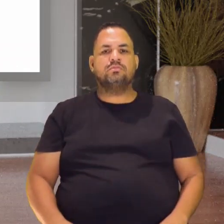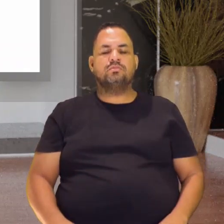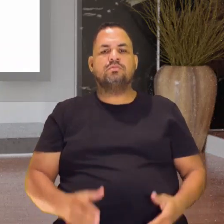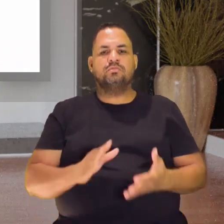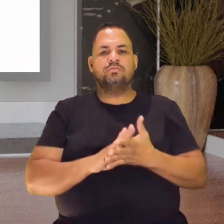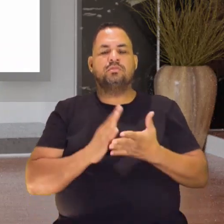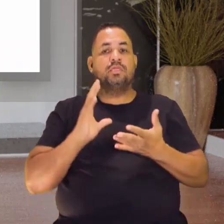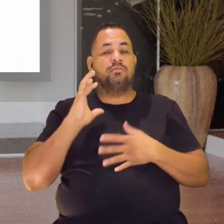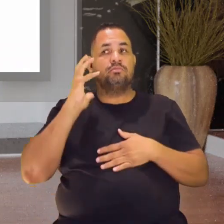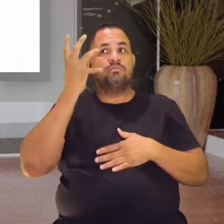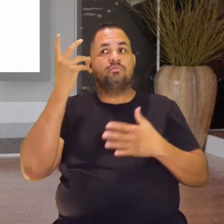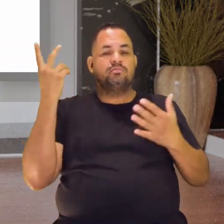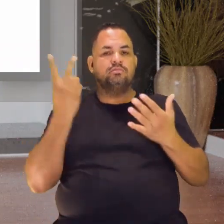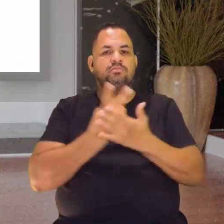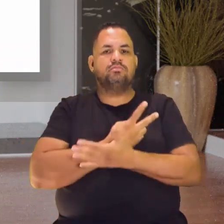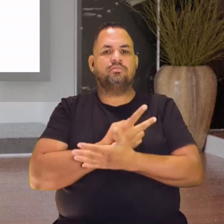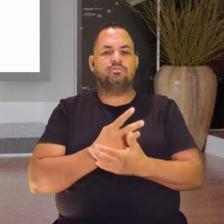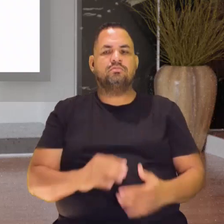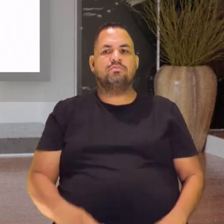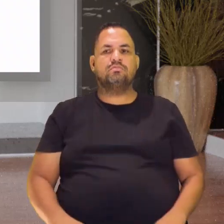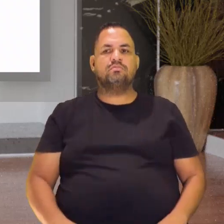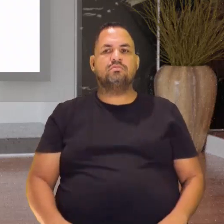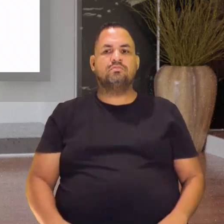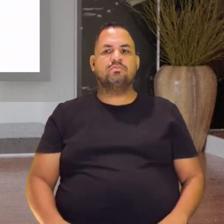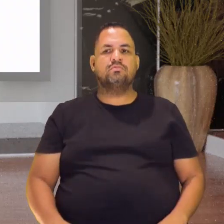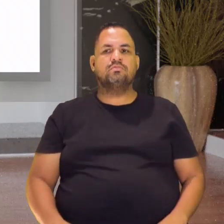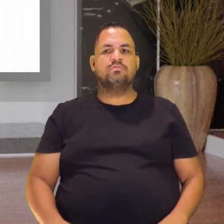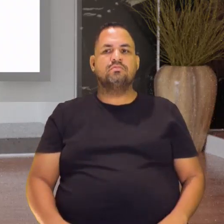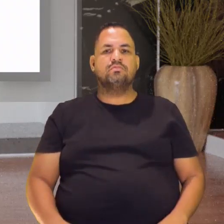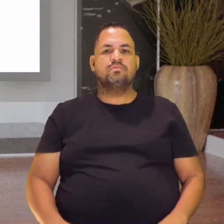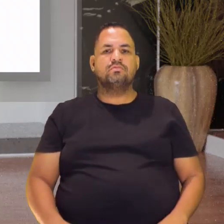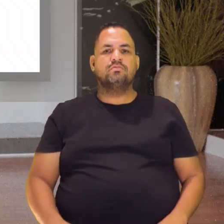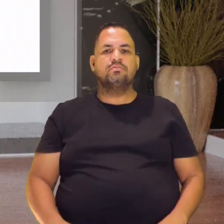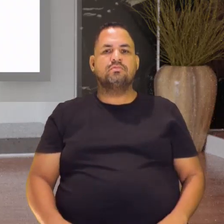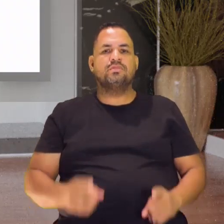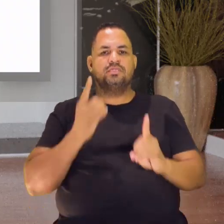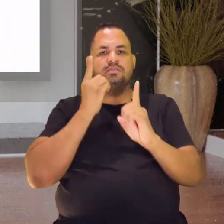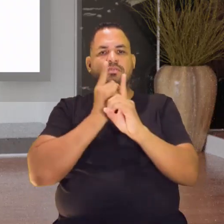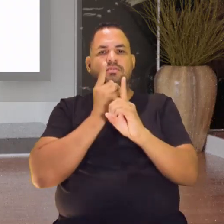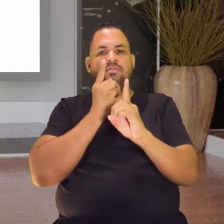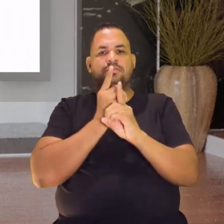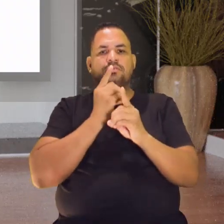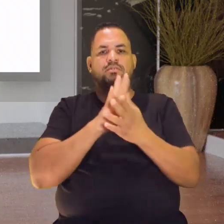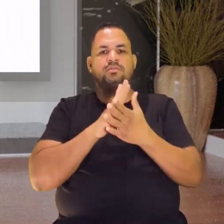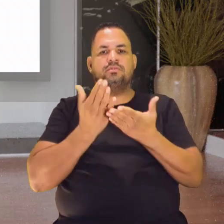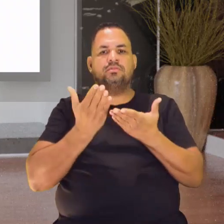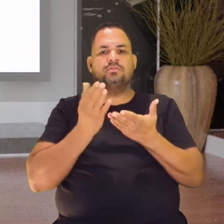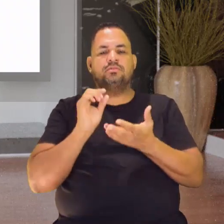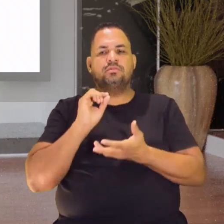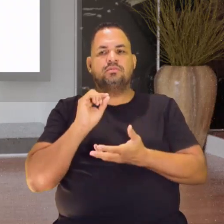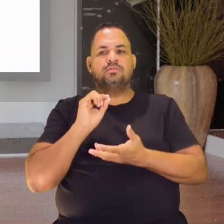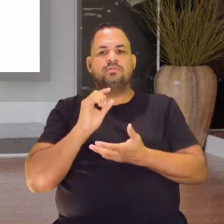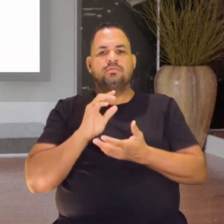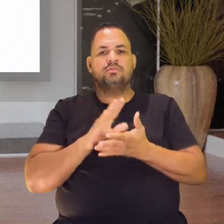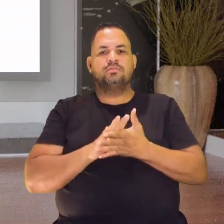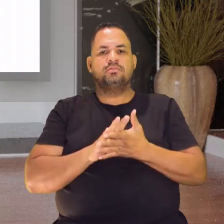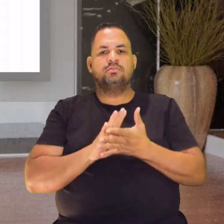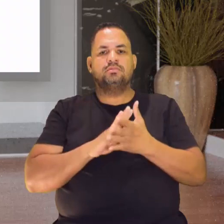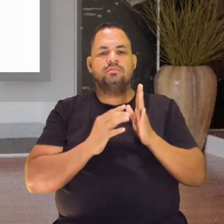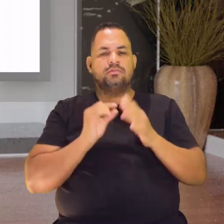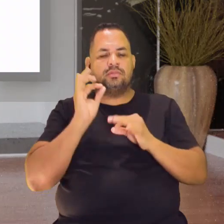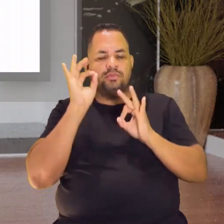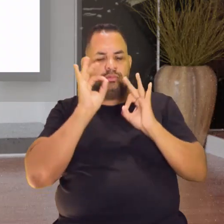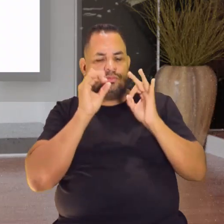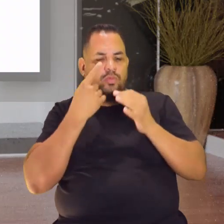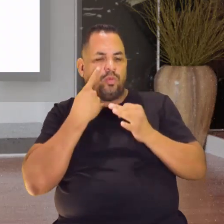literalmente se resolve, né? É nesse momento, nesse encontro entre aquele que vai lá e aprecia